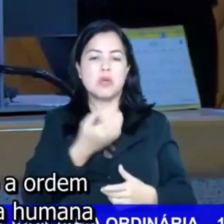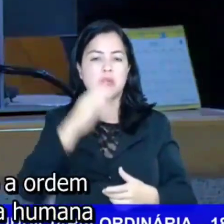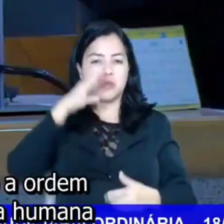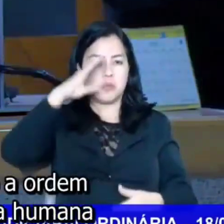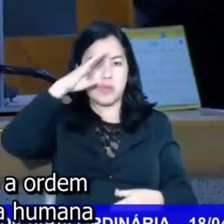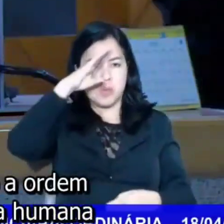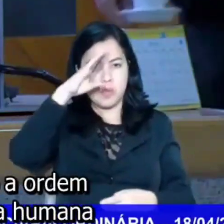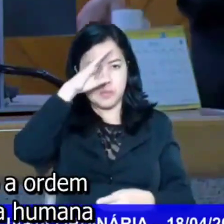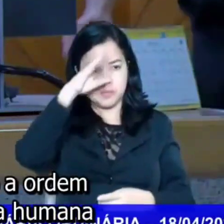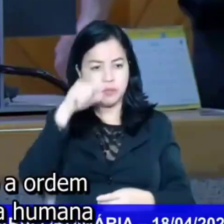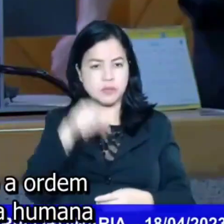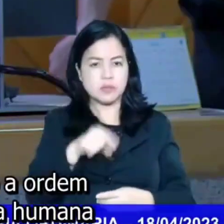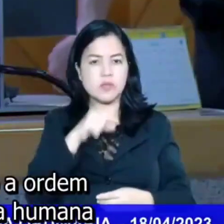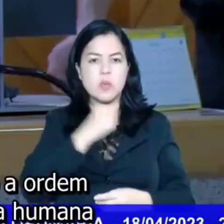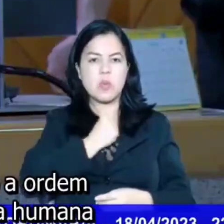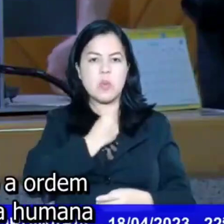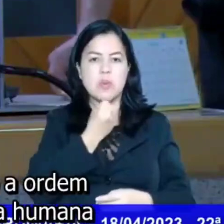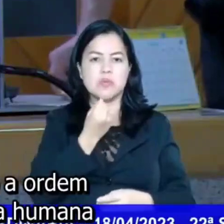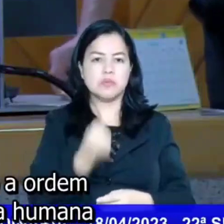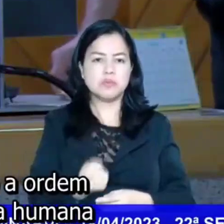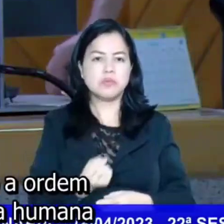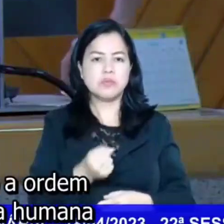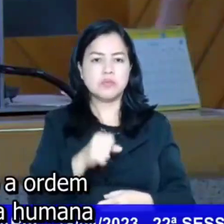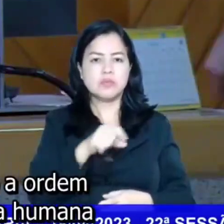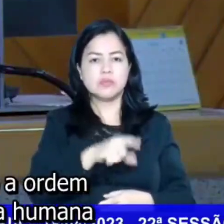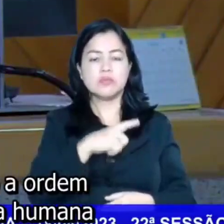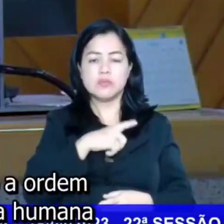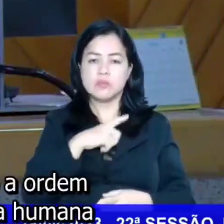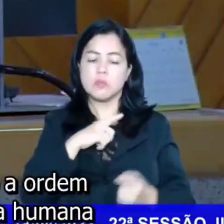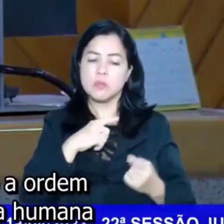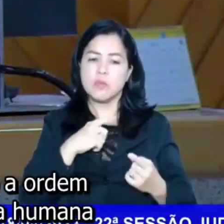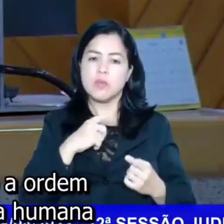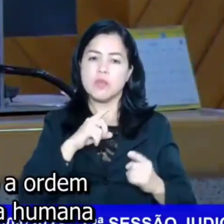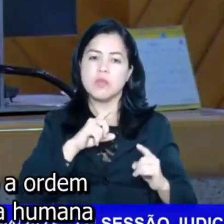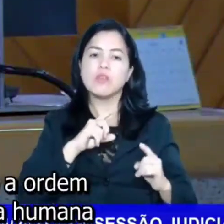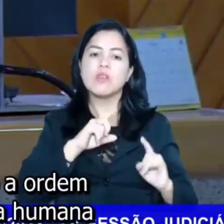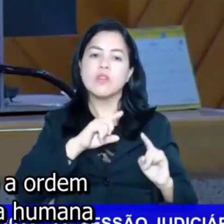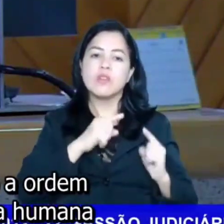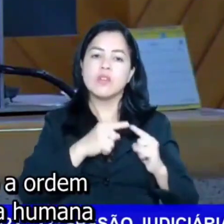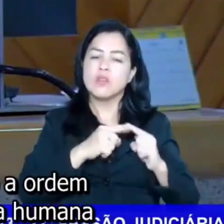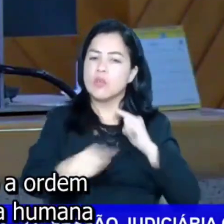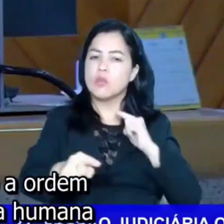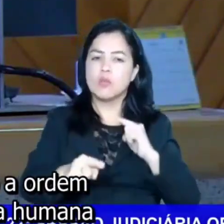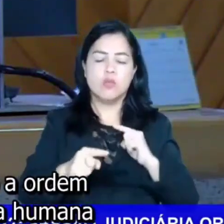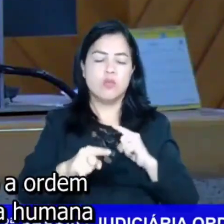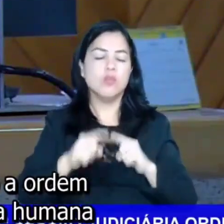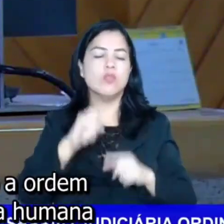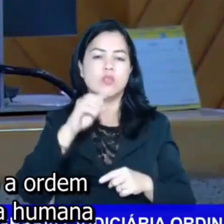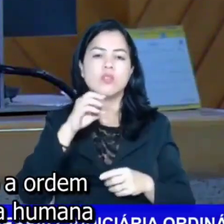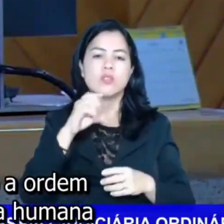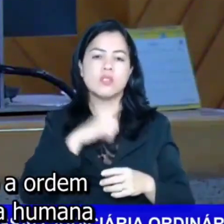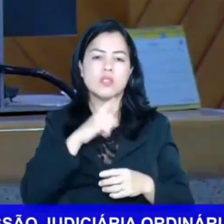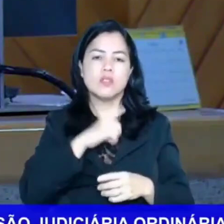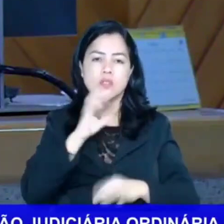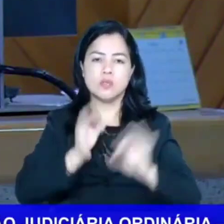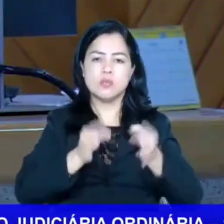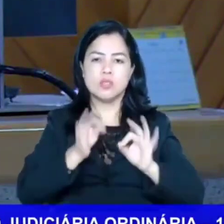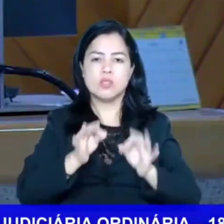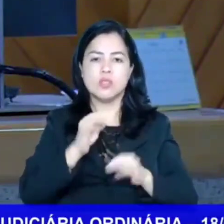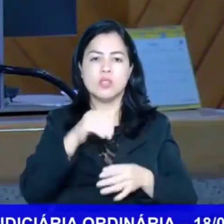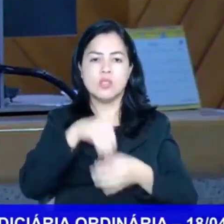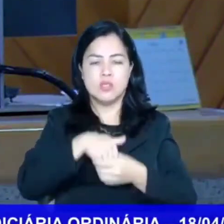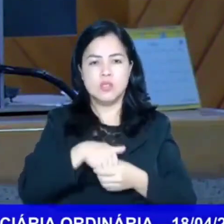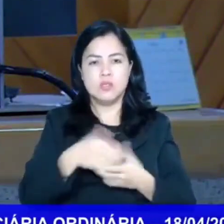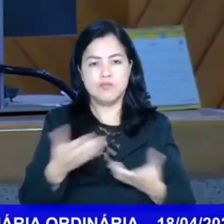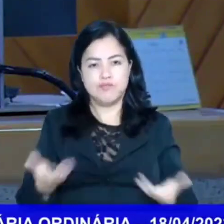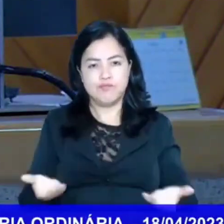a odiosa discriminação é um grande atentado à ordem jurídica, à democracia e à dignidade da pessoa humana. E